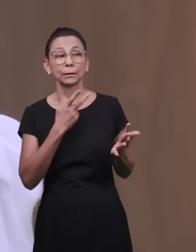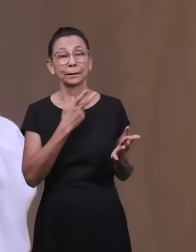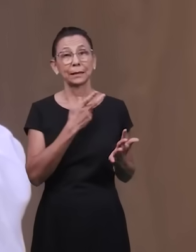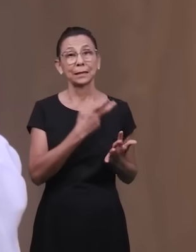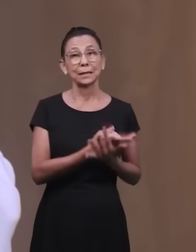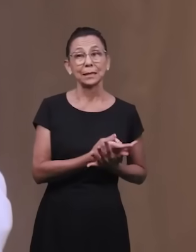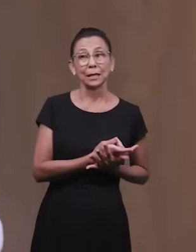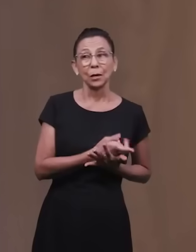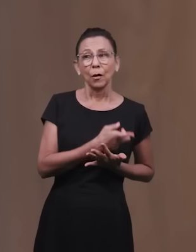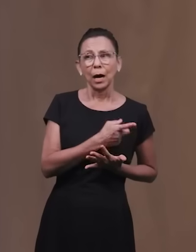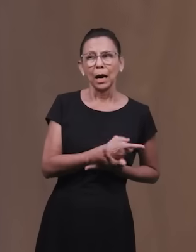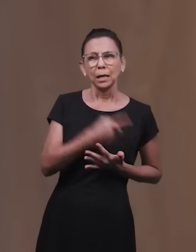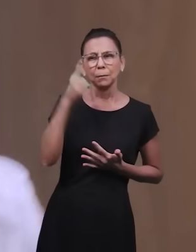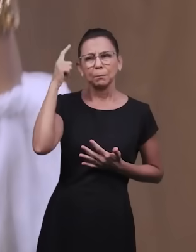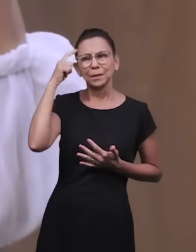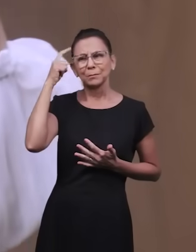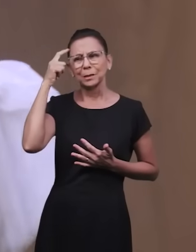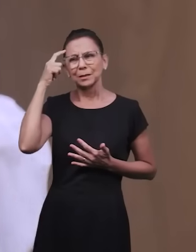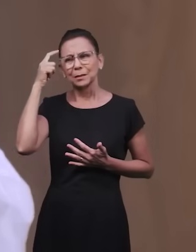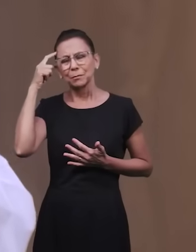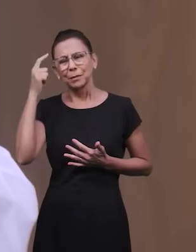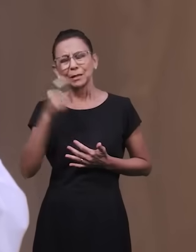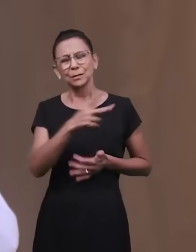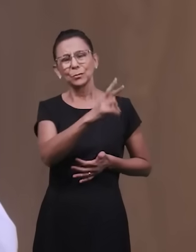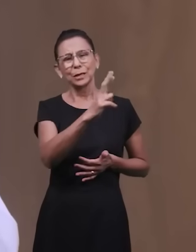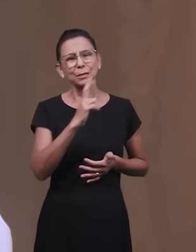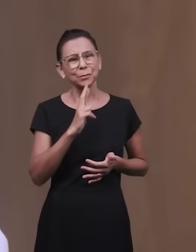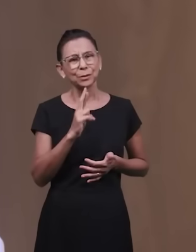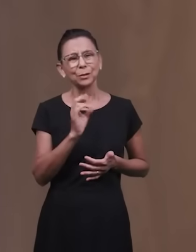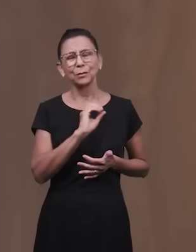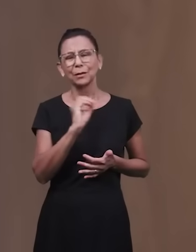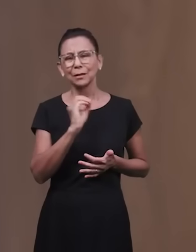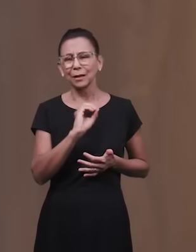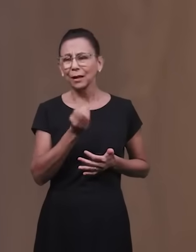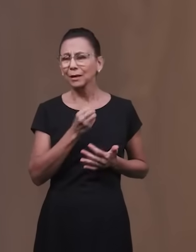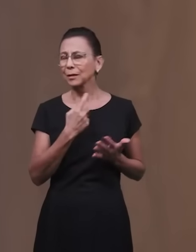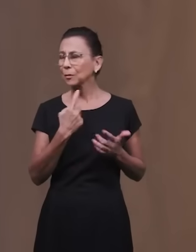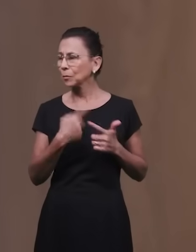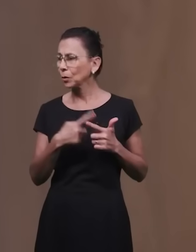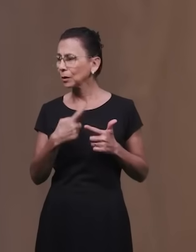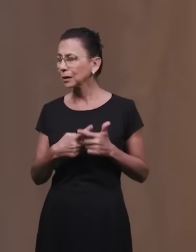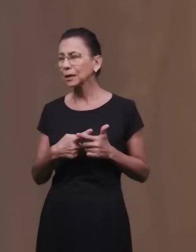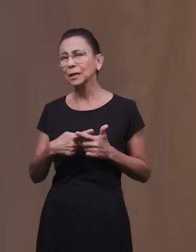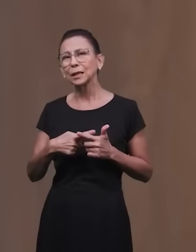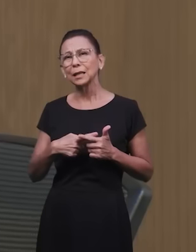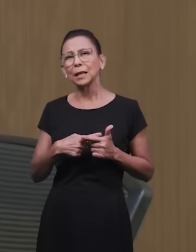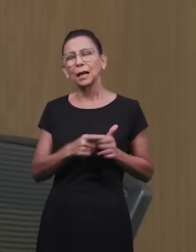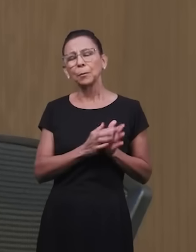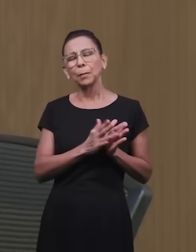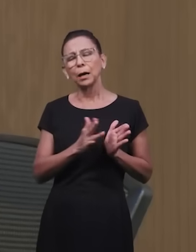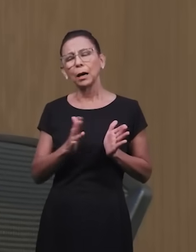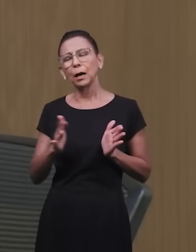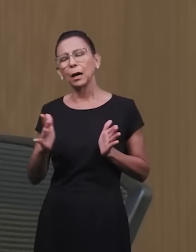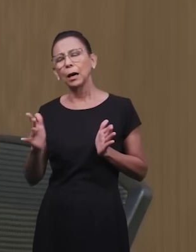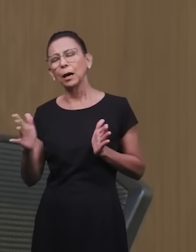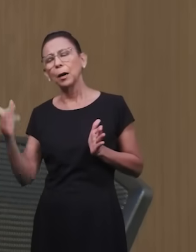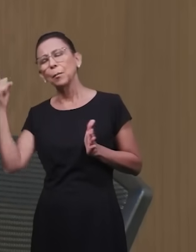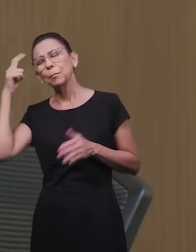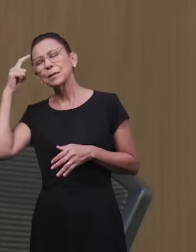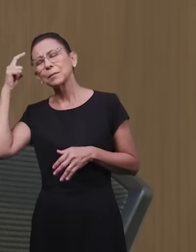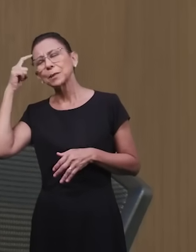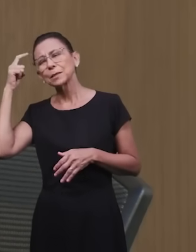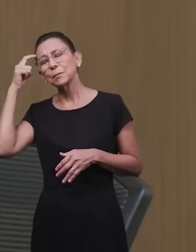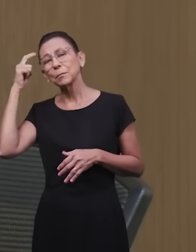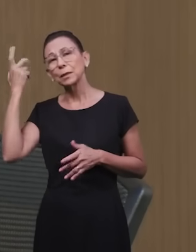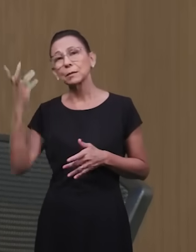essa narrativa o prejudica. E ele dá essa narrativa valor de verdade, isso está acontecendo internamente. Lá, externo,